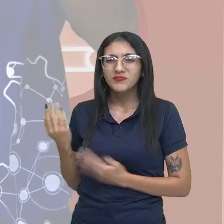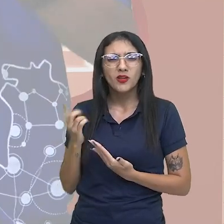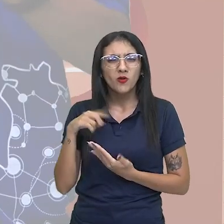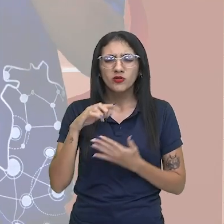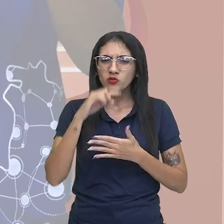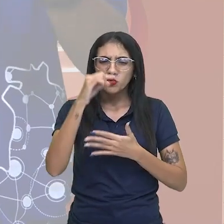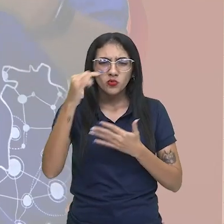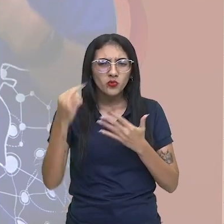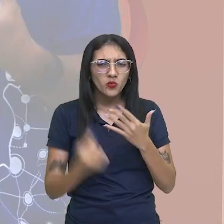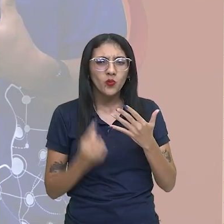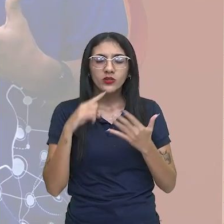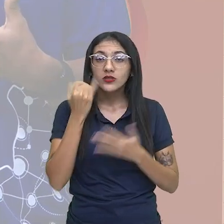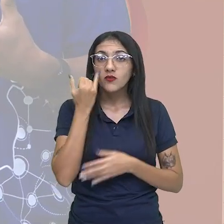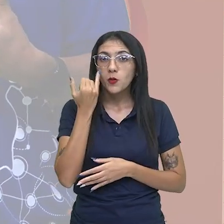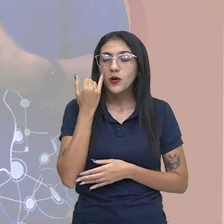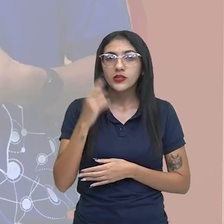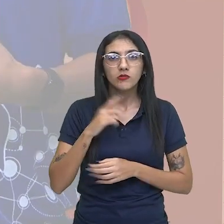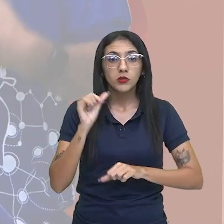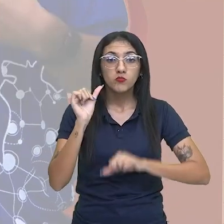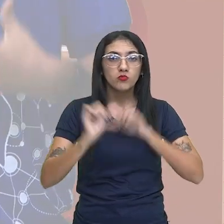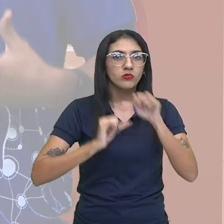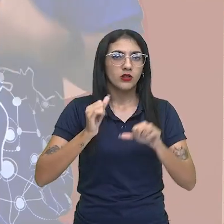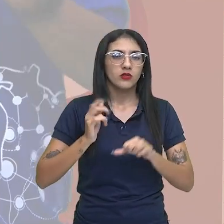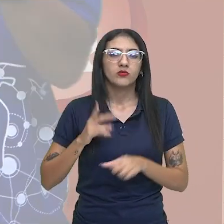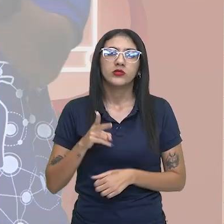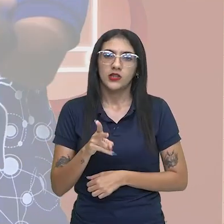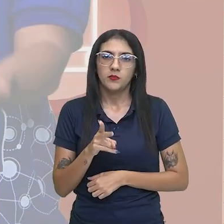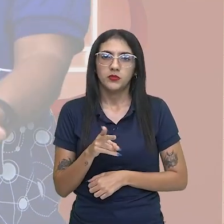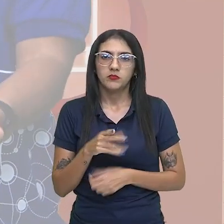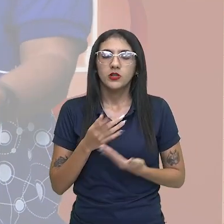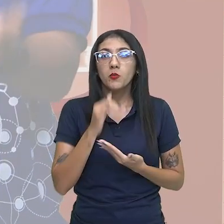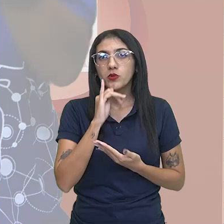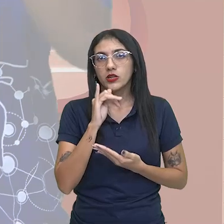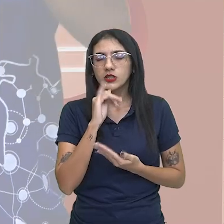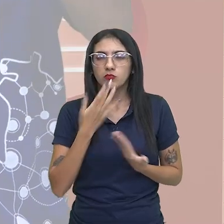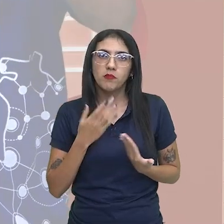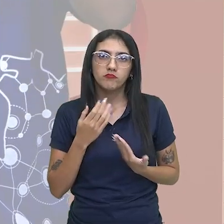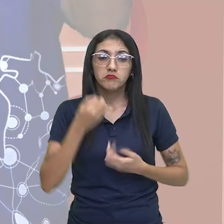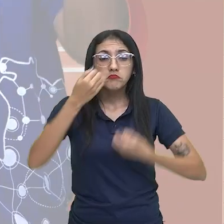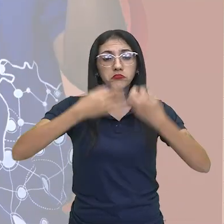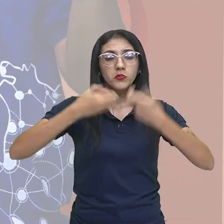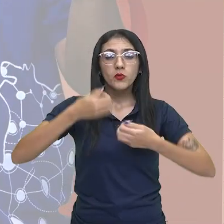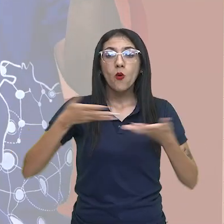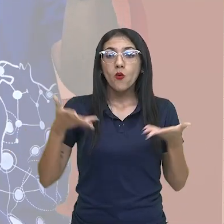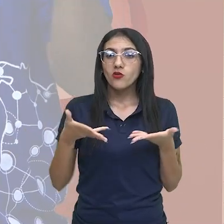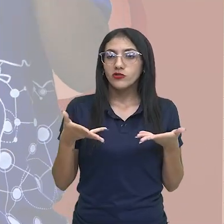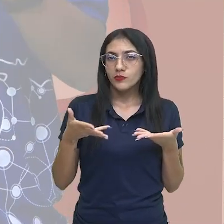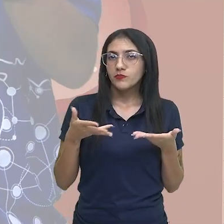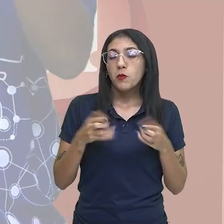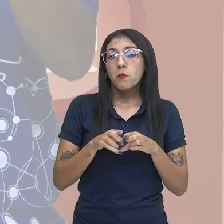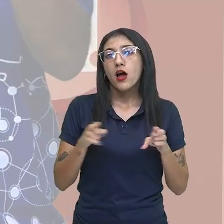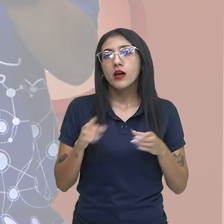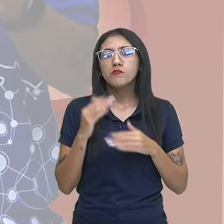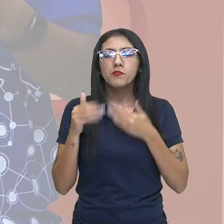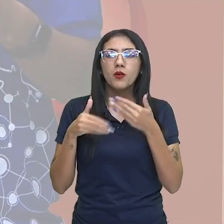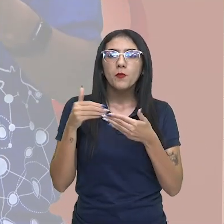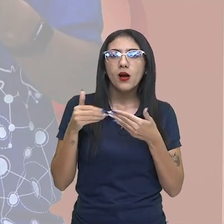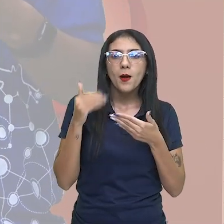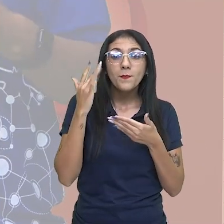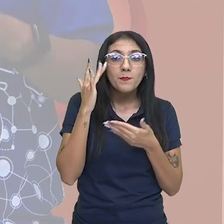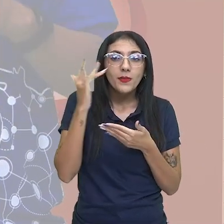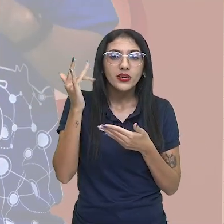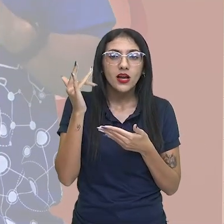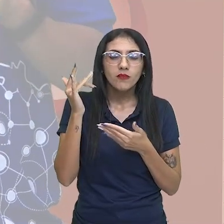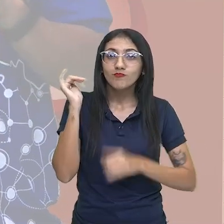dados eles vão se atualizando o tempo todo, tá, gente? Então a gente pode estar falando aqui hoje, aí amanhã os dados alteram porque o número de